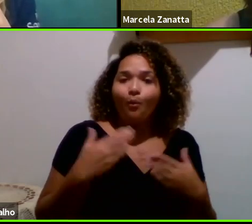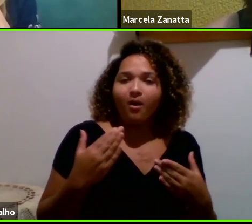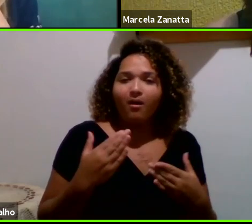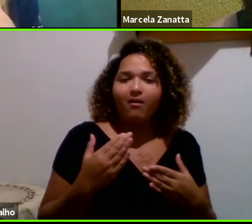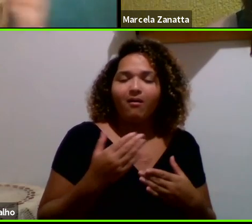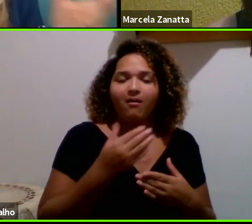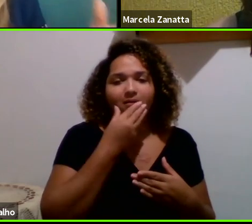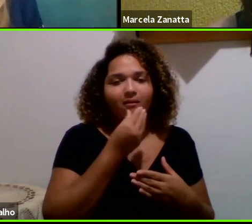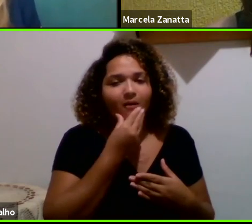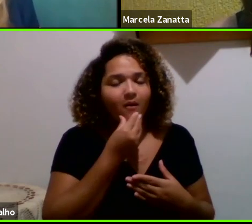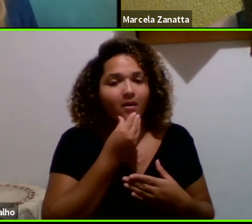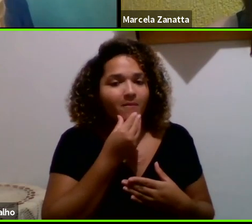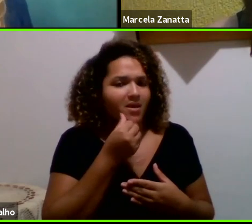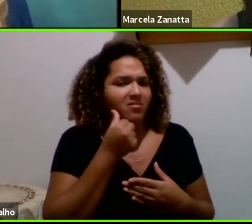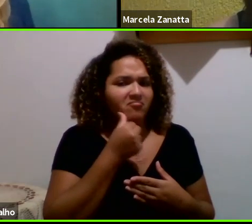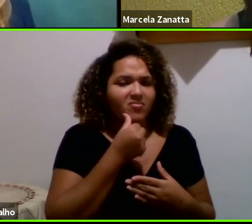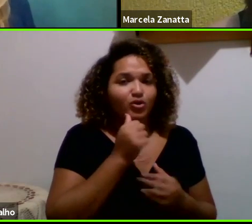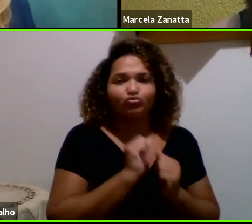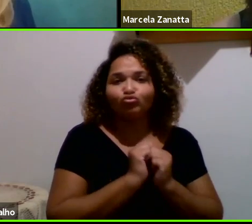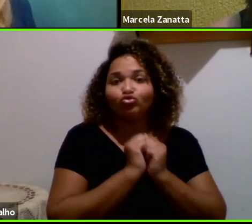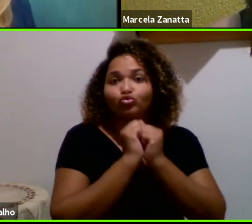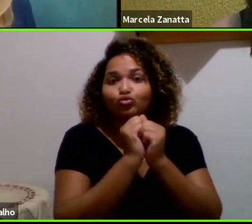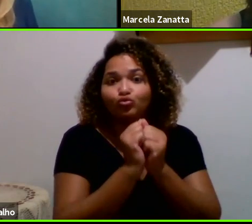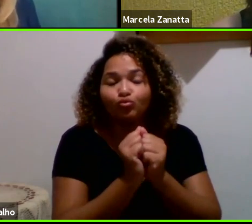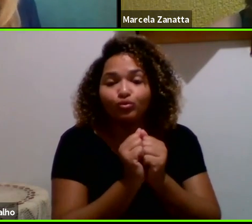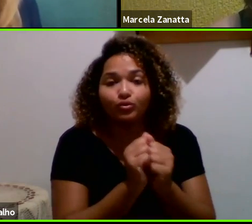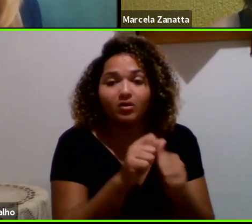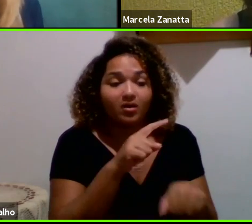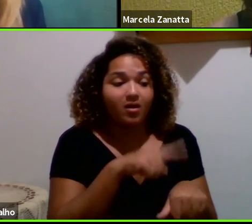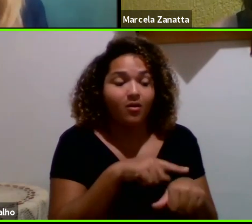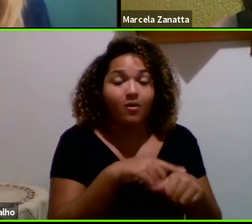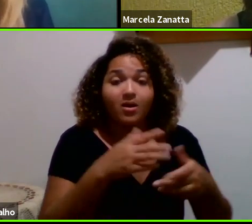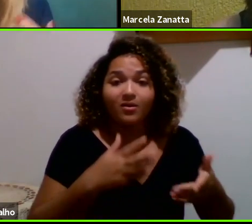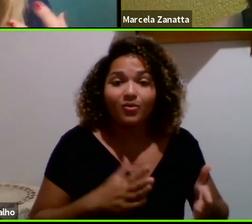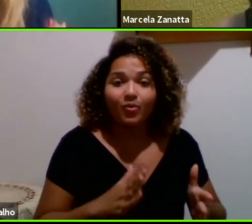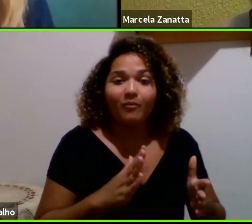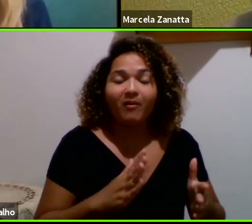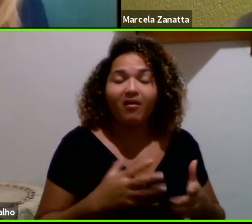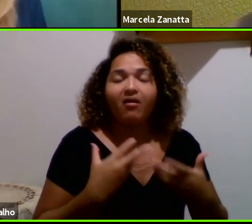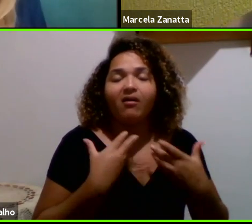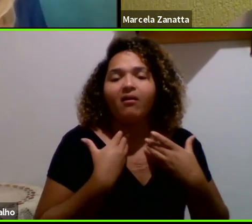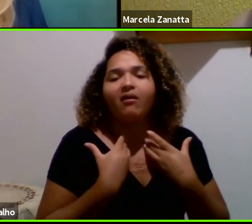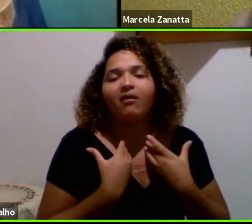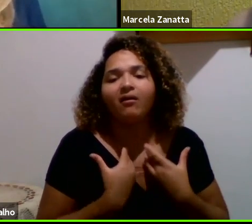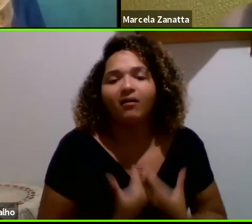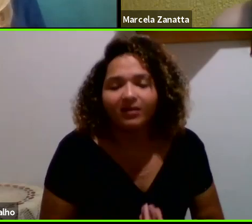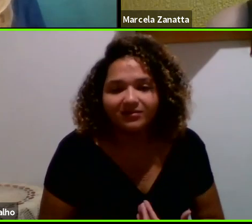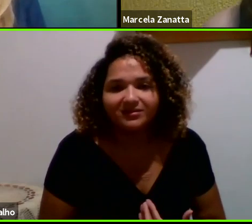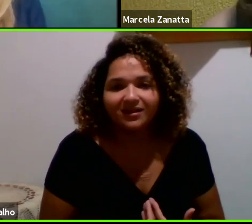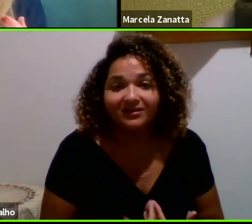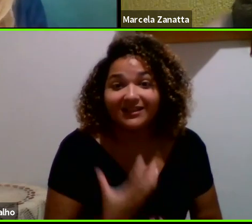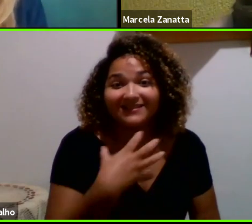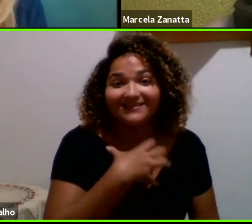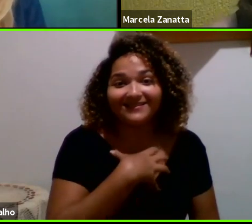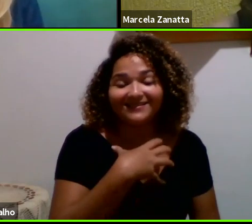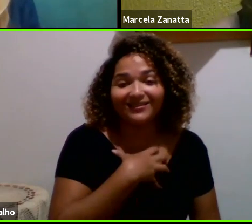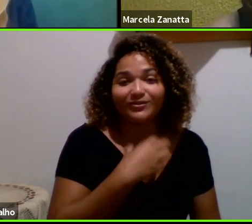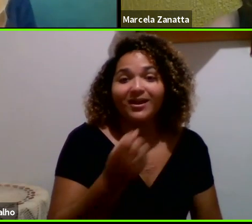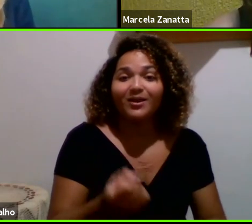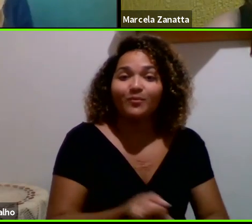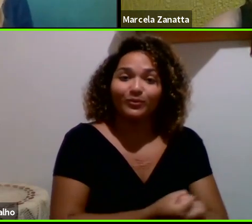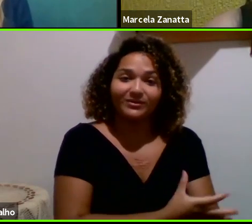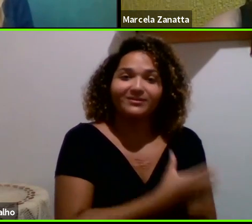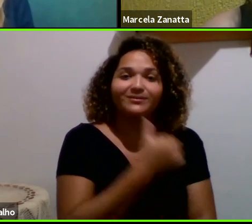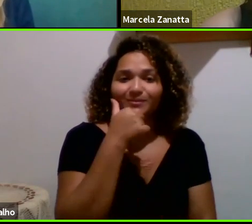enfermeira, esse parto acabou comigo, eu estou muito cansado. Por quê? Porque eles pariram. E quando eles pariram,